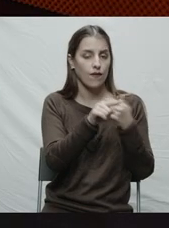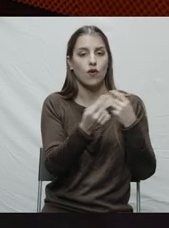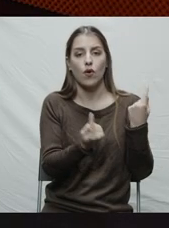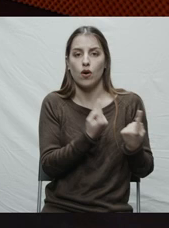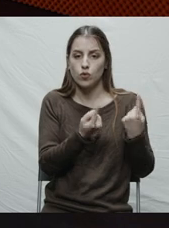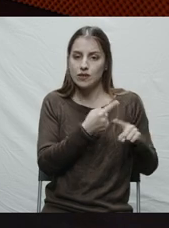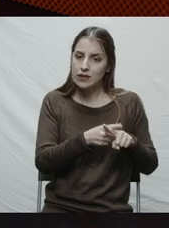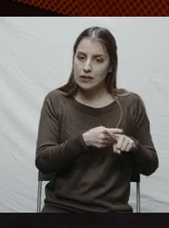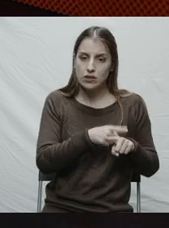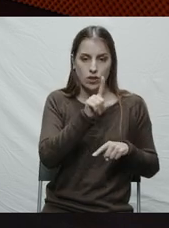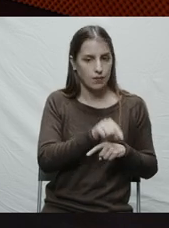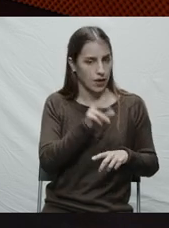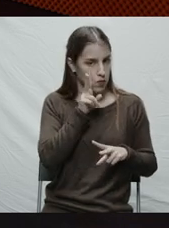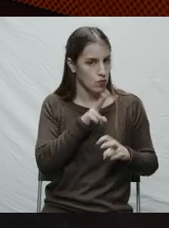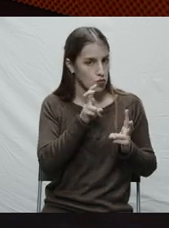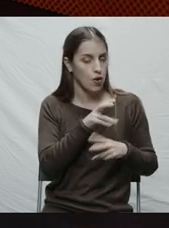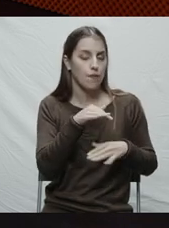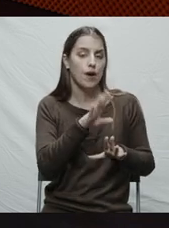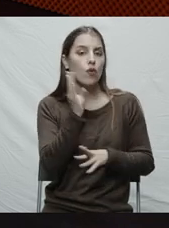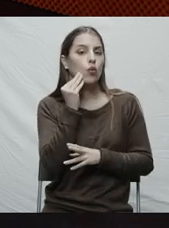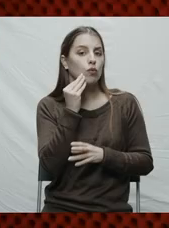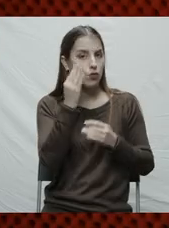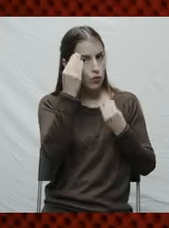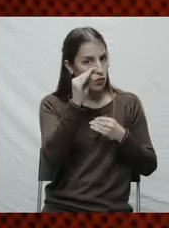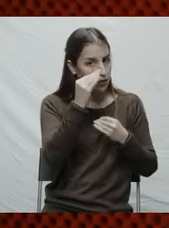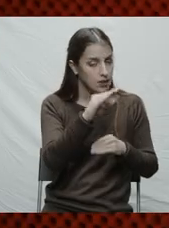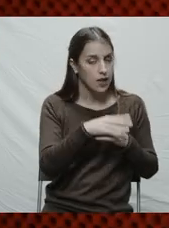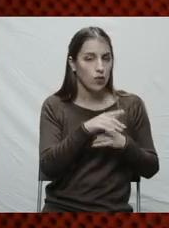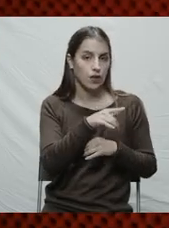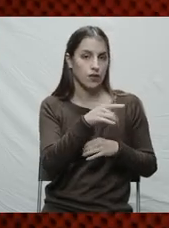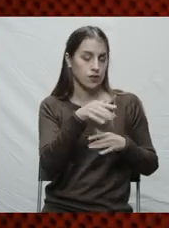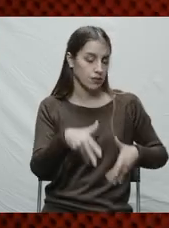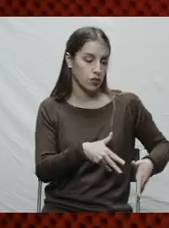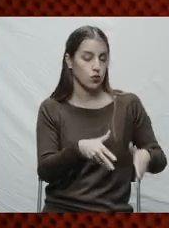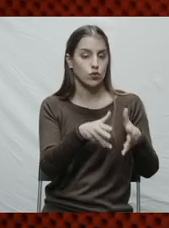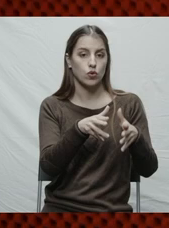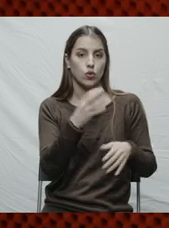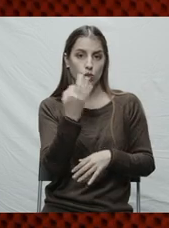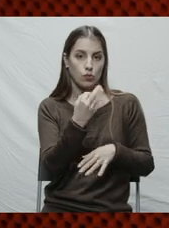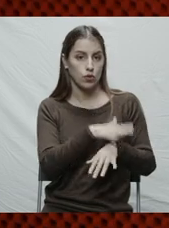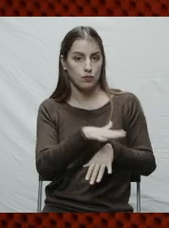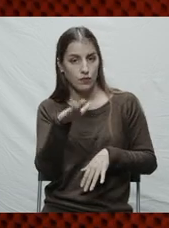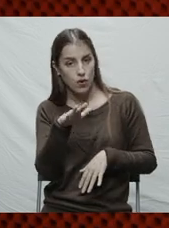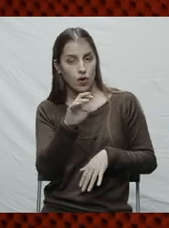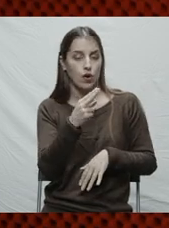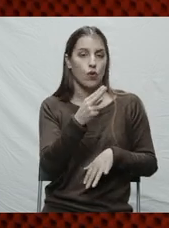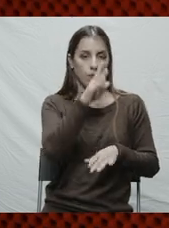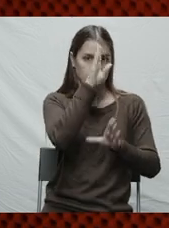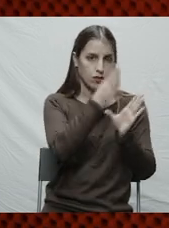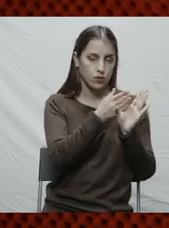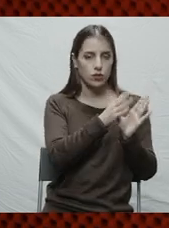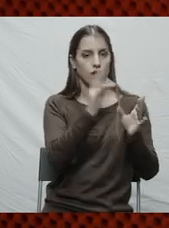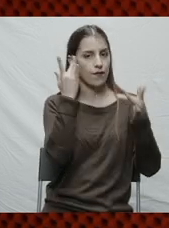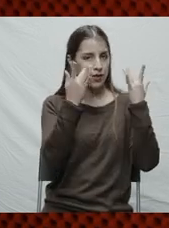se encontravam, não é? Como é que as vossas formações nesse percurso do Porto para fora, ou da Psicologia